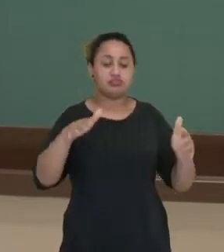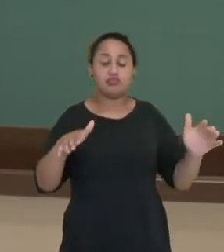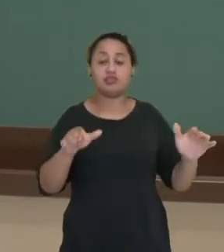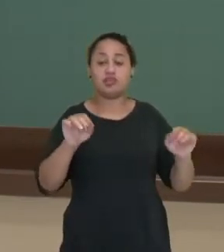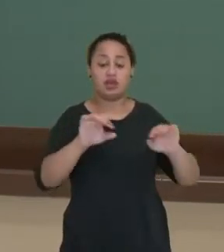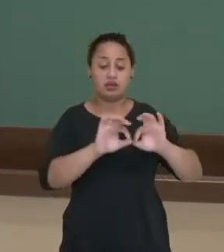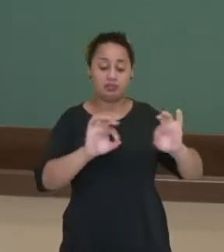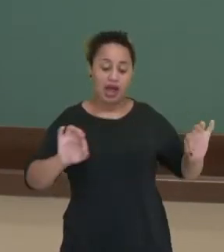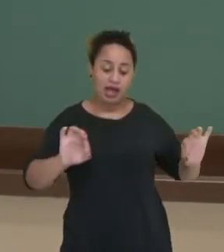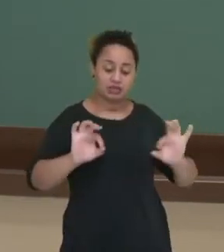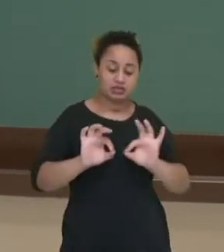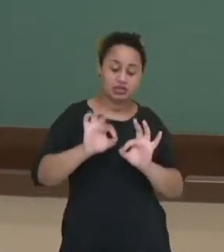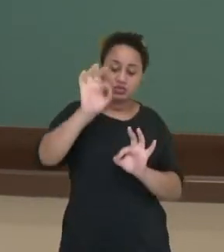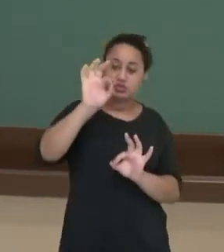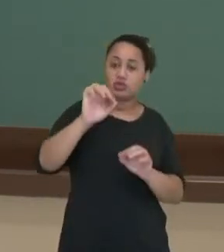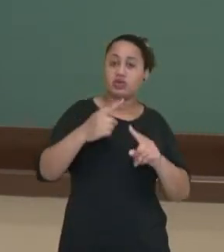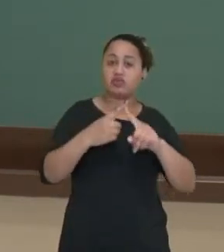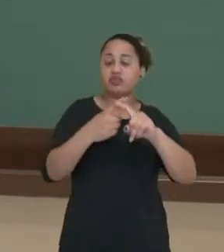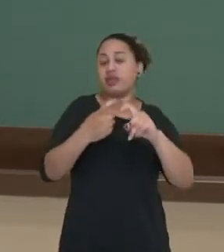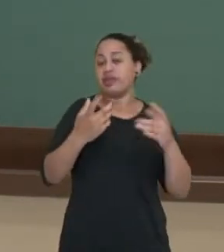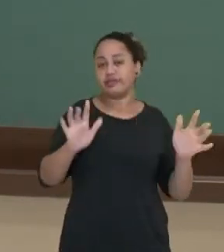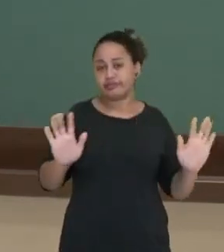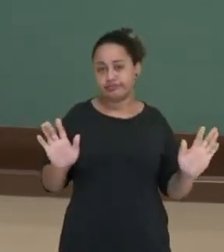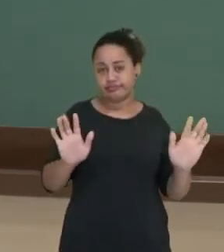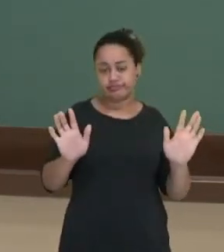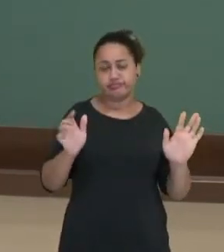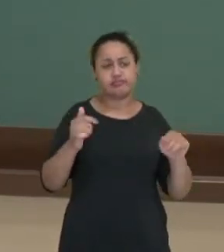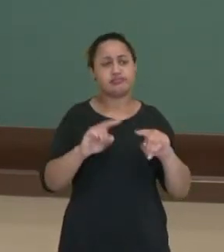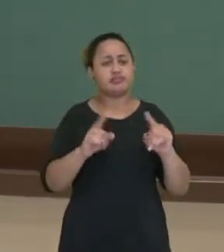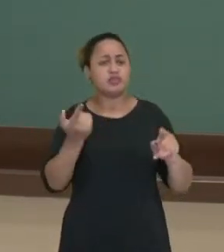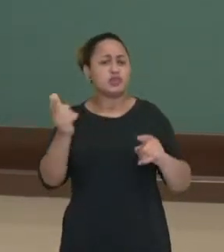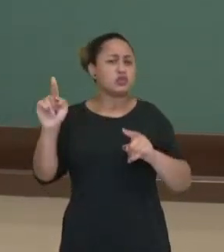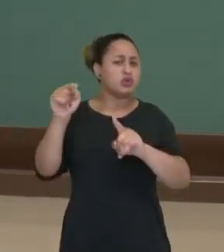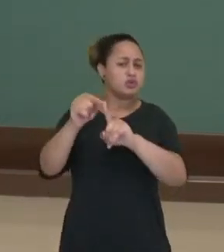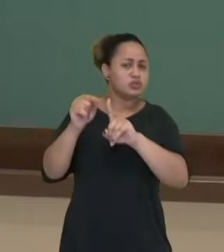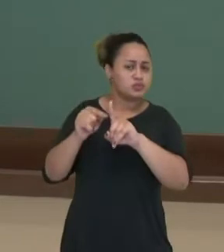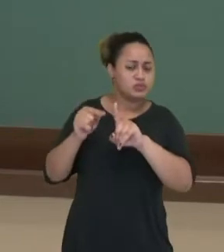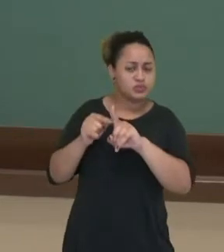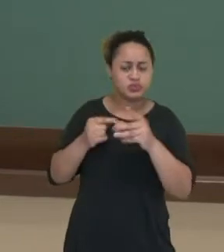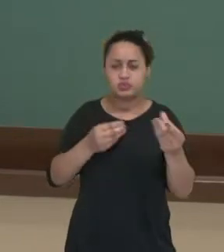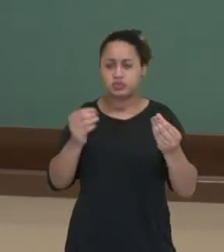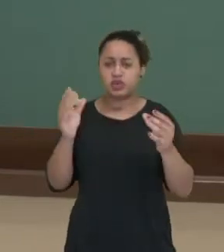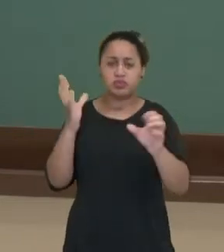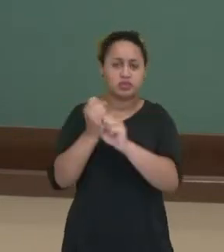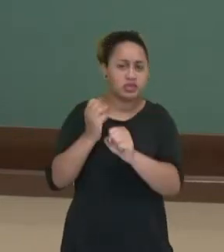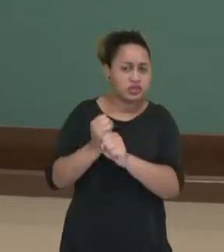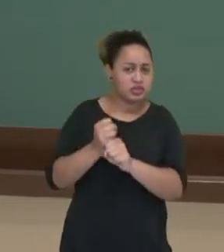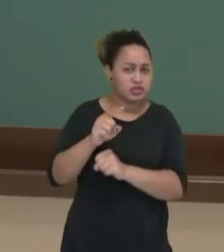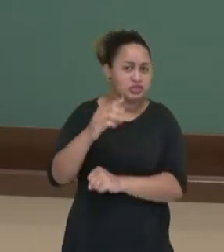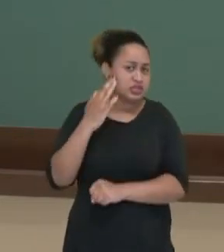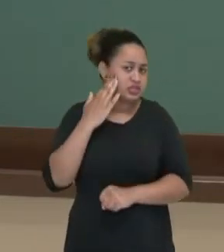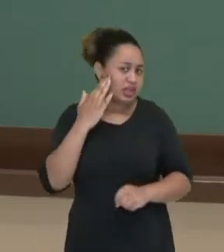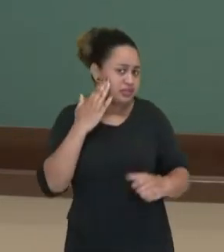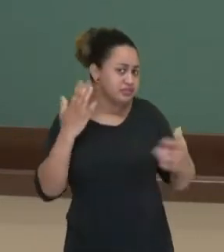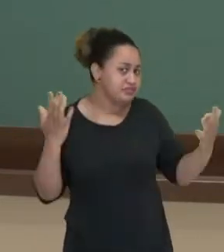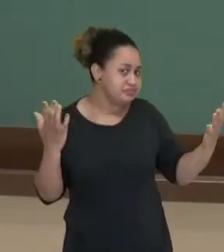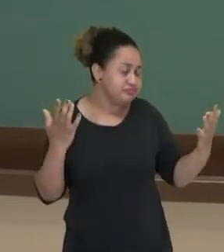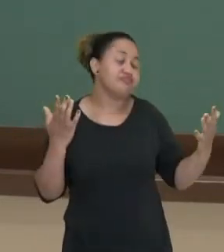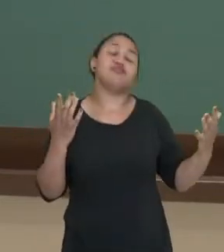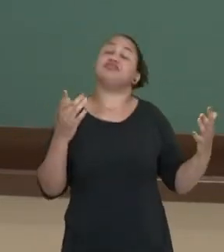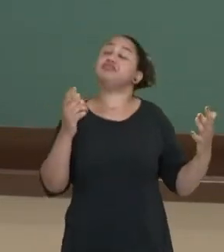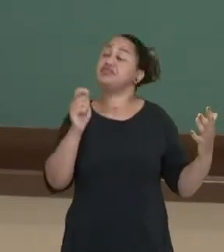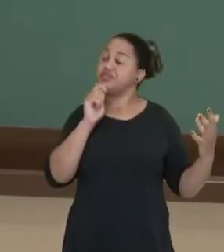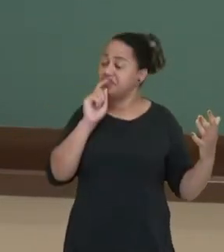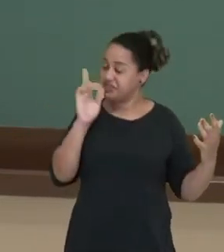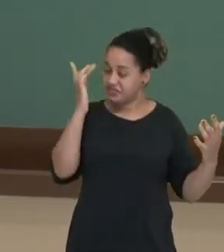área da base vezes a altura. Será que os outros formatos, como é que a gente faz para calcular? Vocês sabem? Então, se não sabem, no